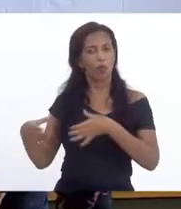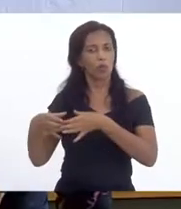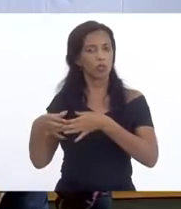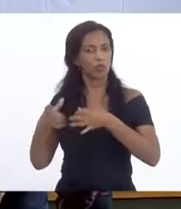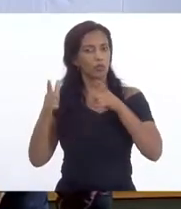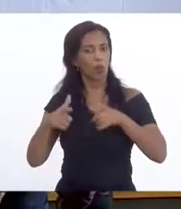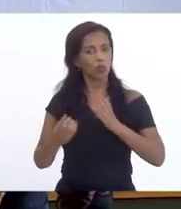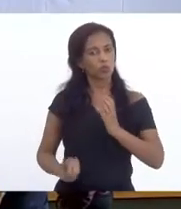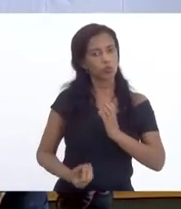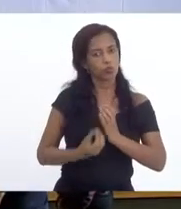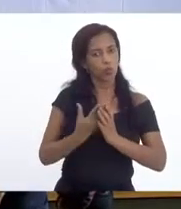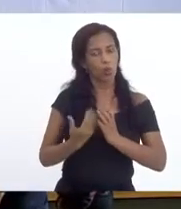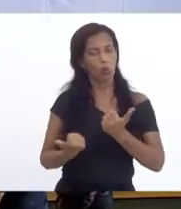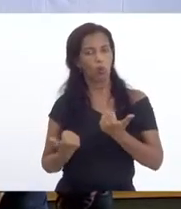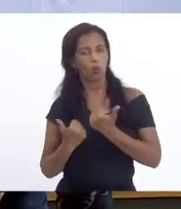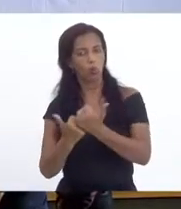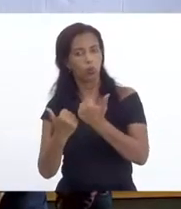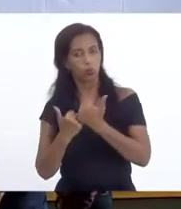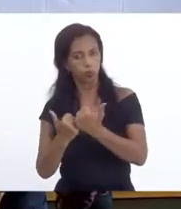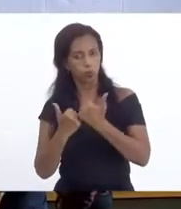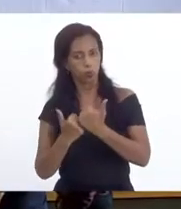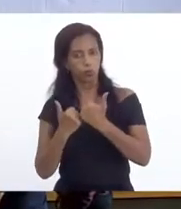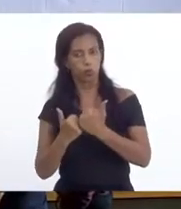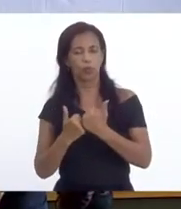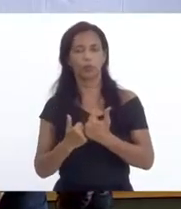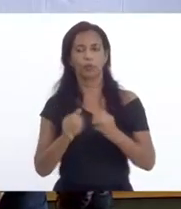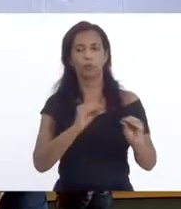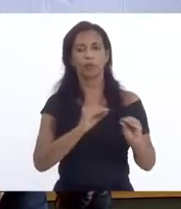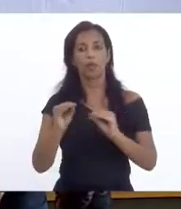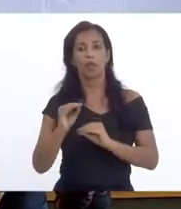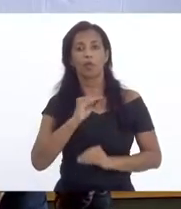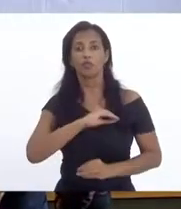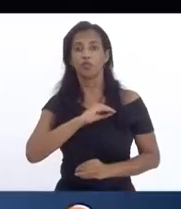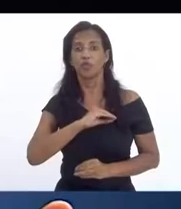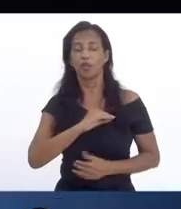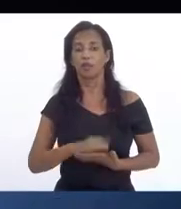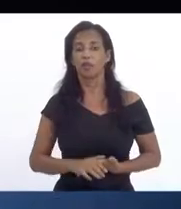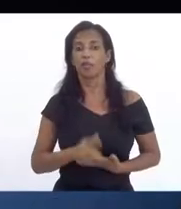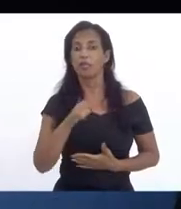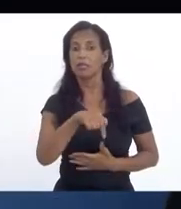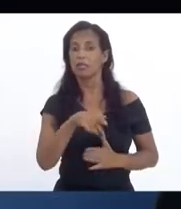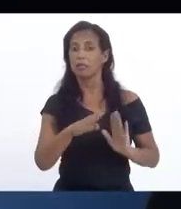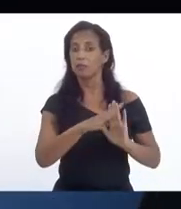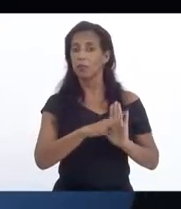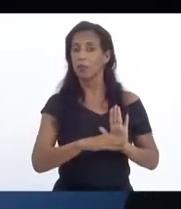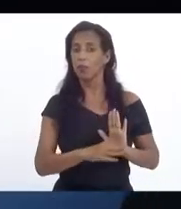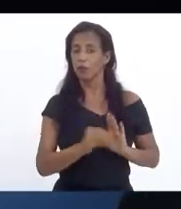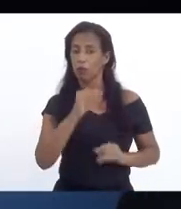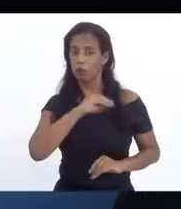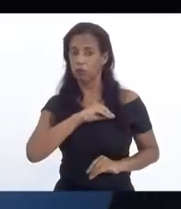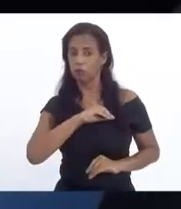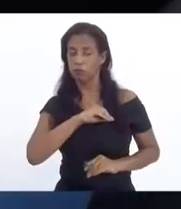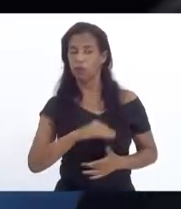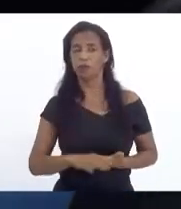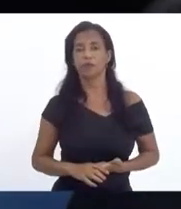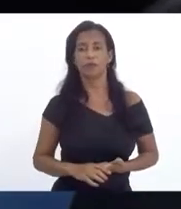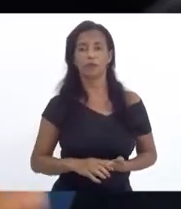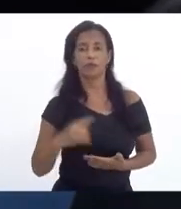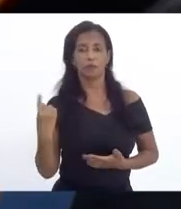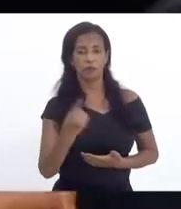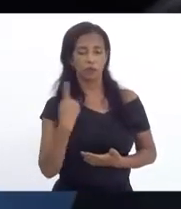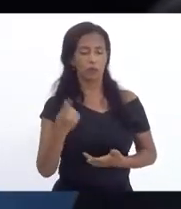gente criou um auxílio, um programa de transferência de renda, e nesse programa... Luciano, nós